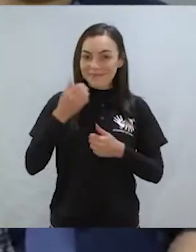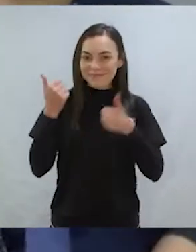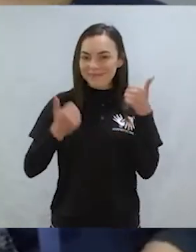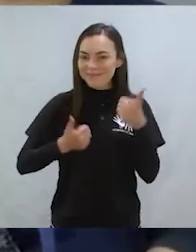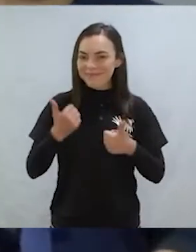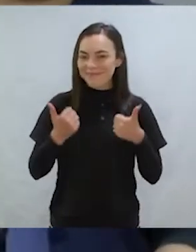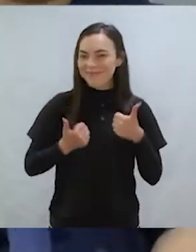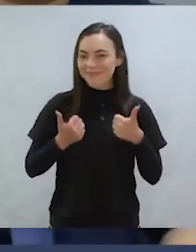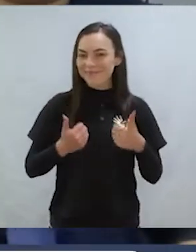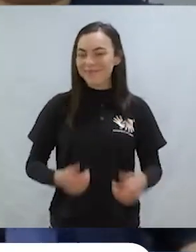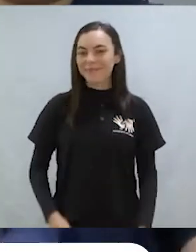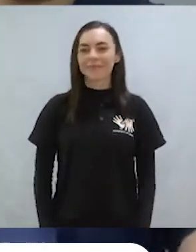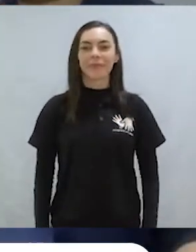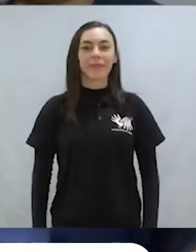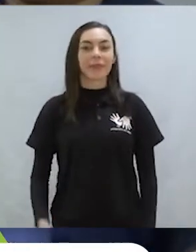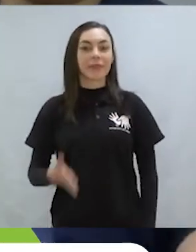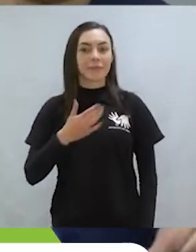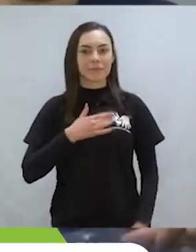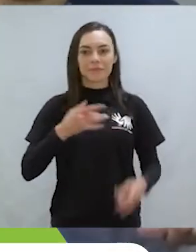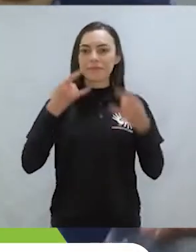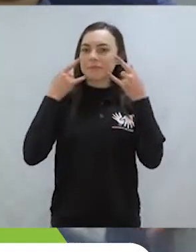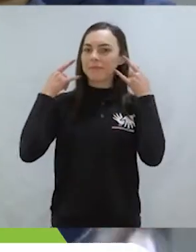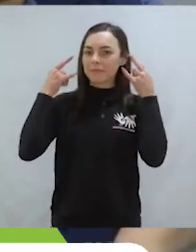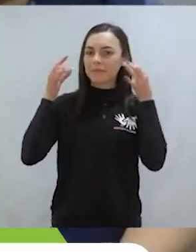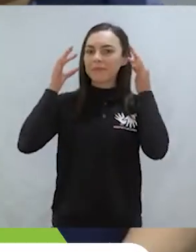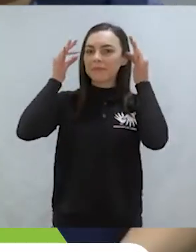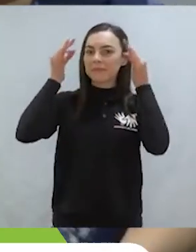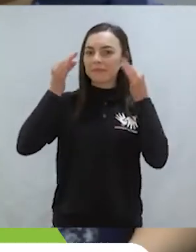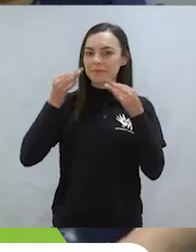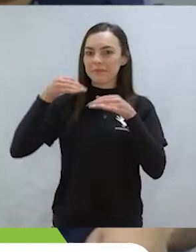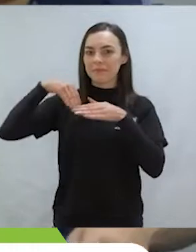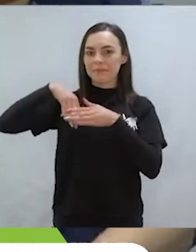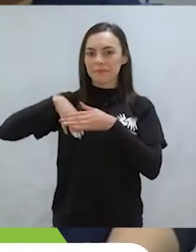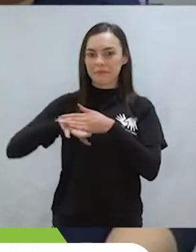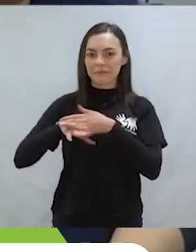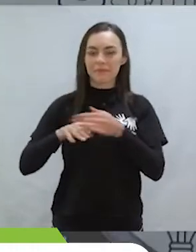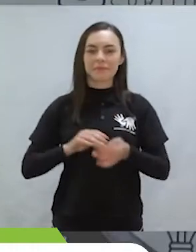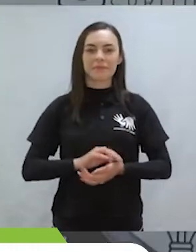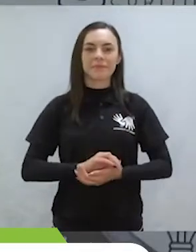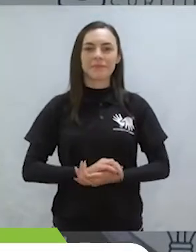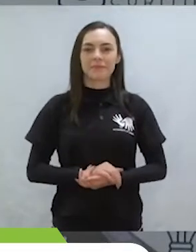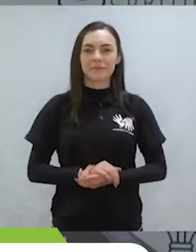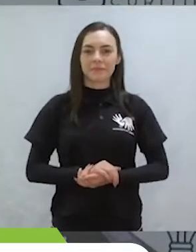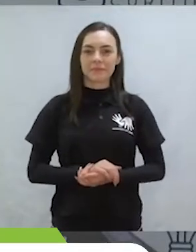ouvintes, tudo bem? Deixa eu aqui guardar a minha máscara.